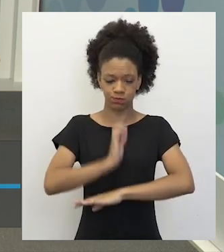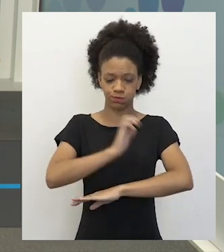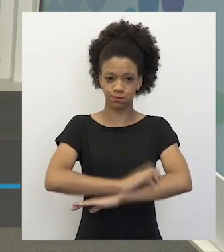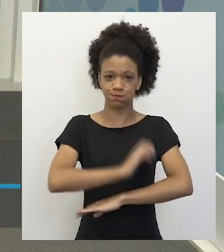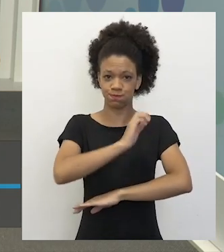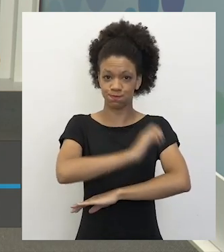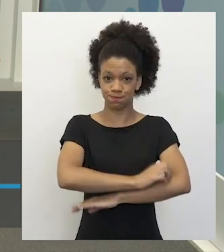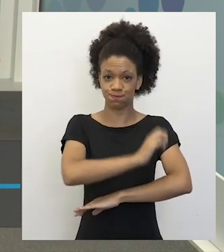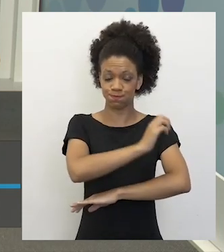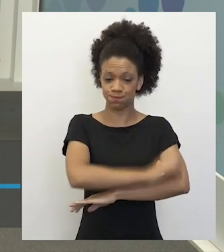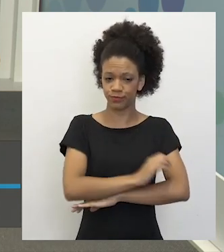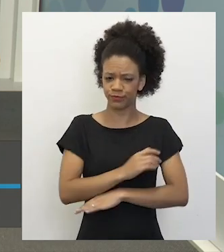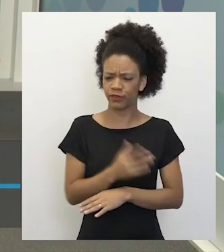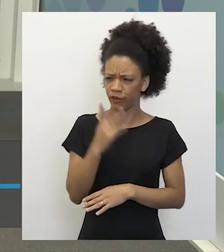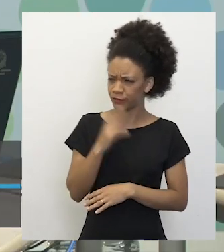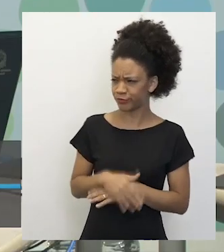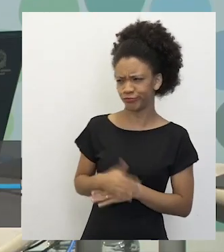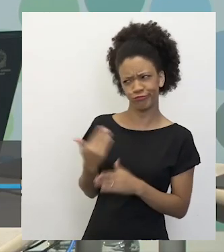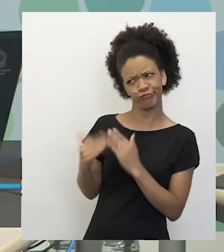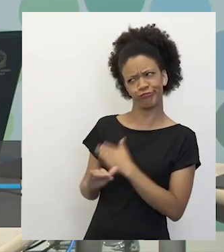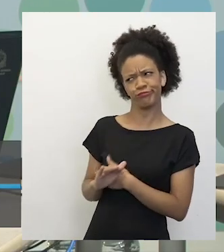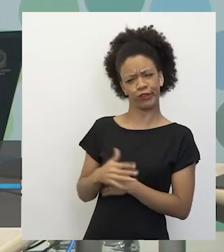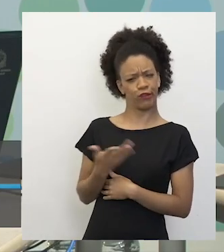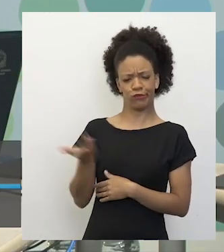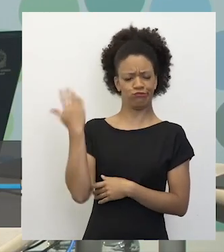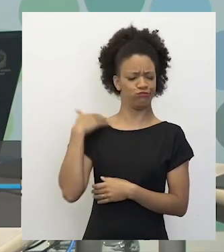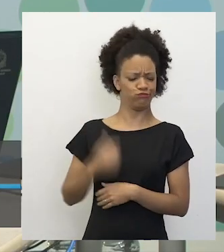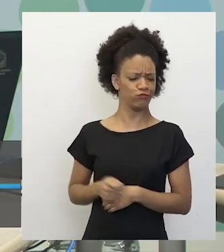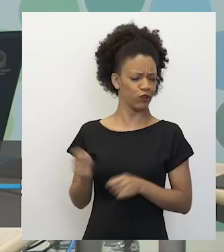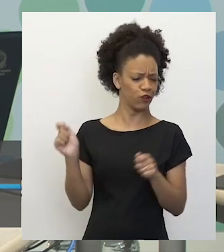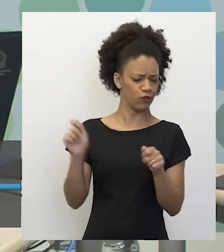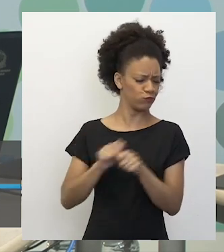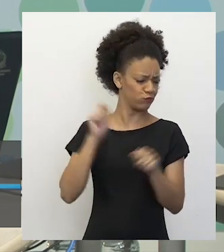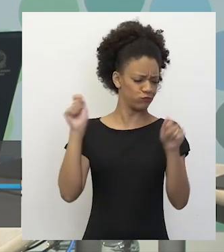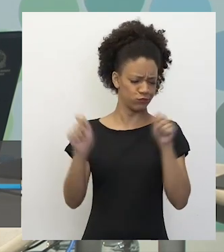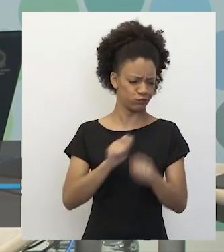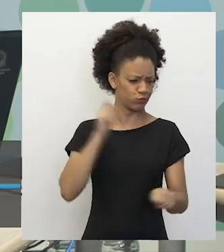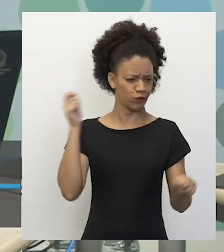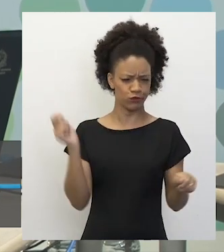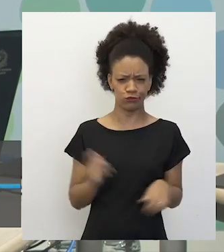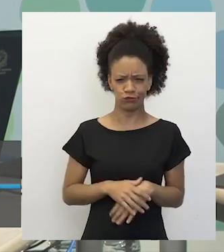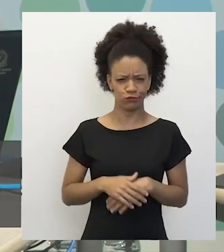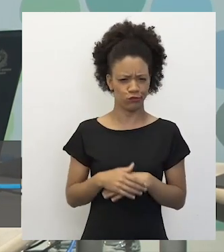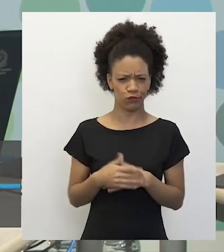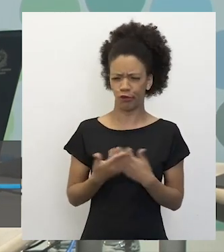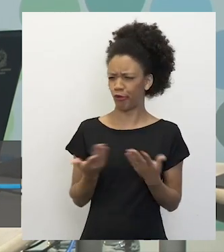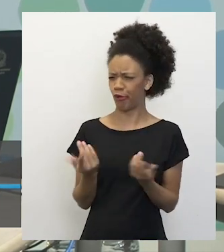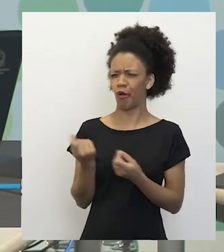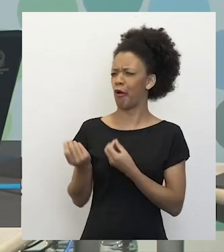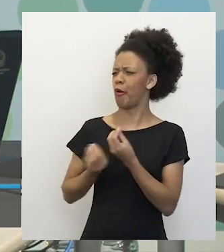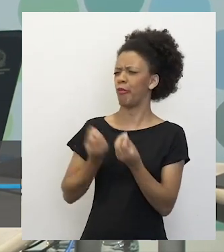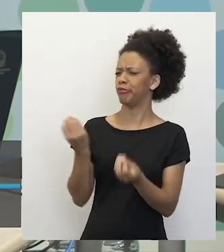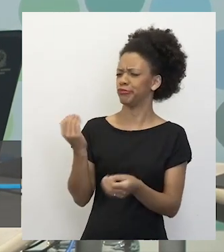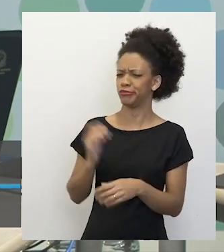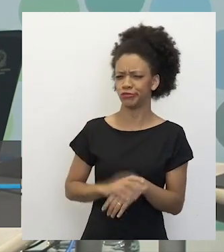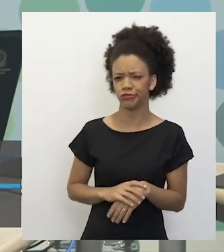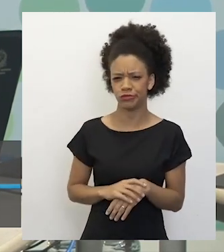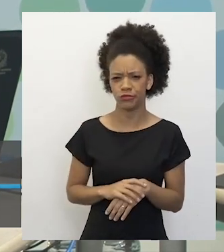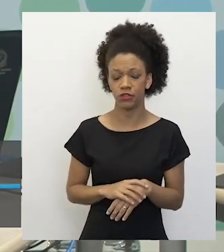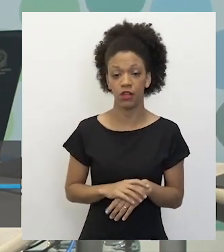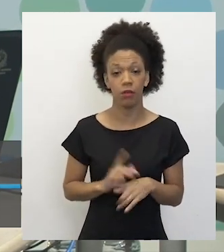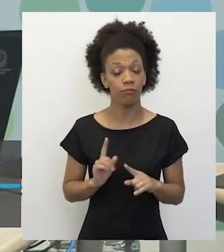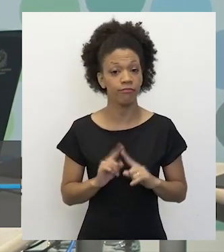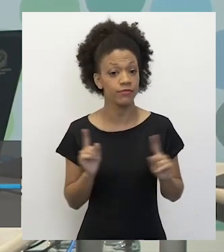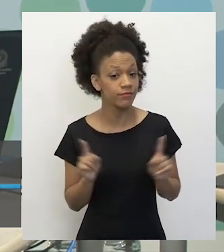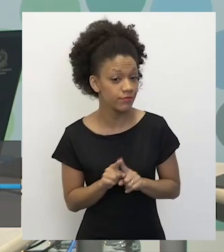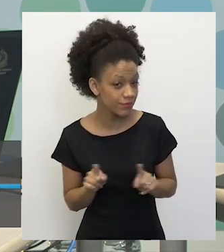descabido. Quando o sapo, ele fala assim, ora, que bobagem. Ele acha aquilo um absurdo, onde já se viu, né? Mas ele também